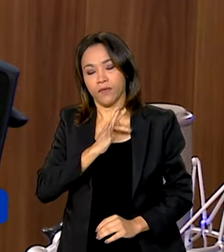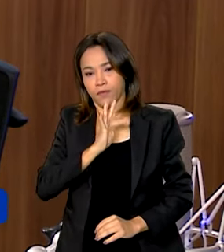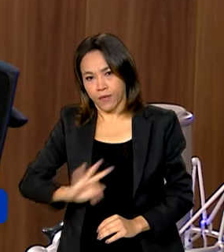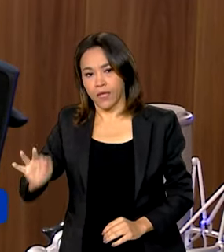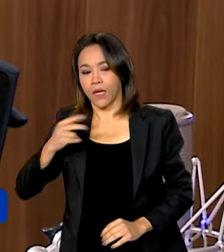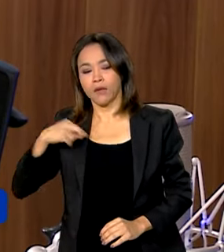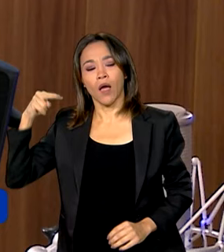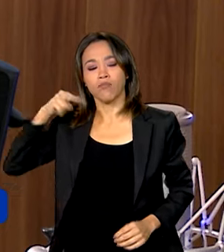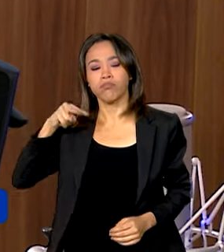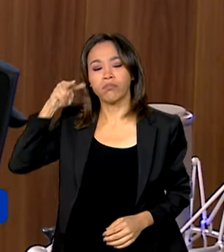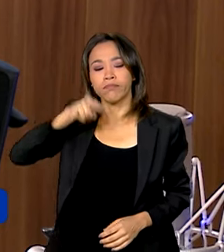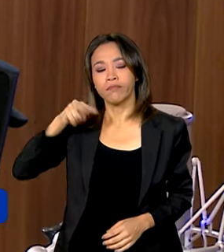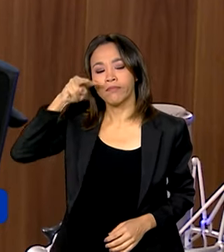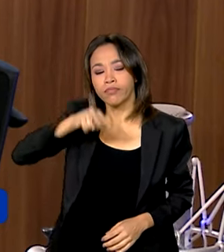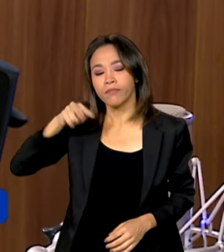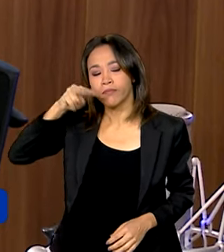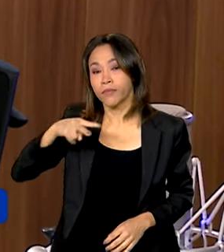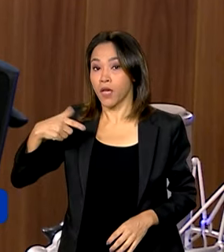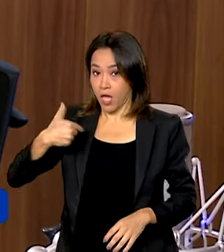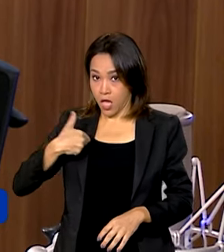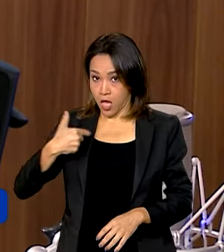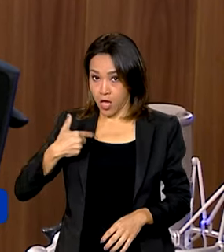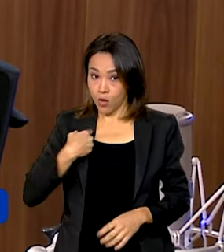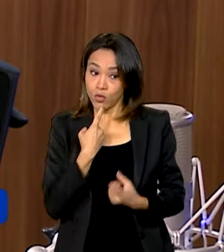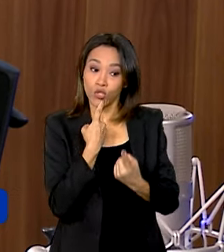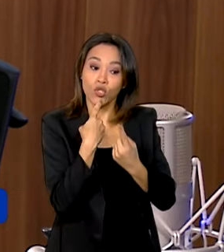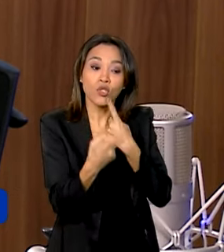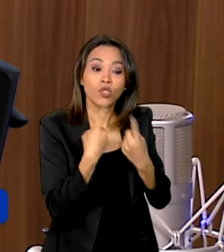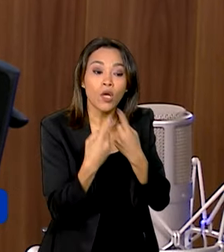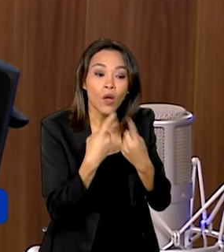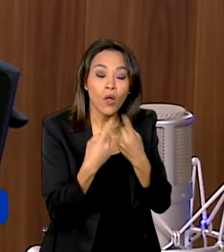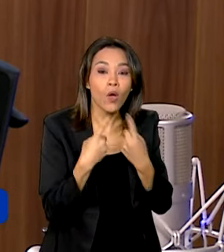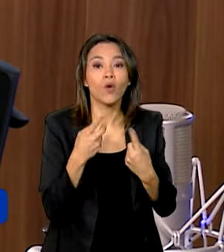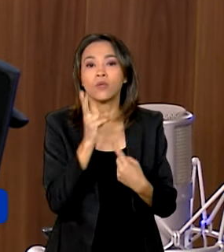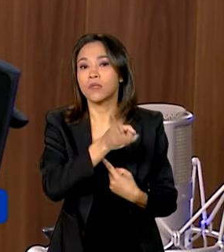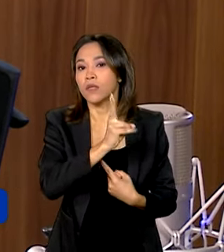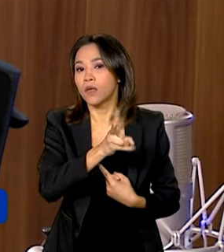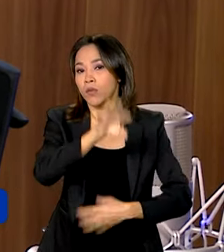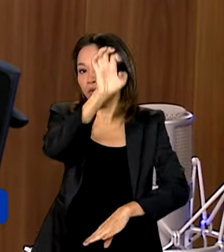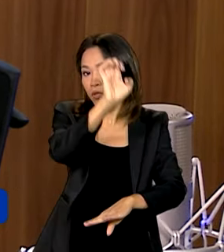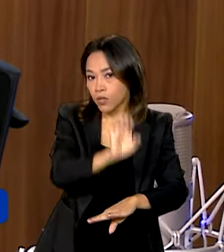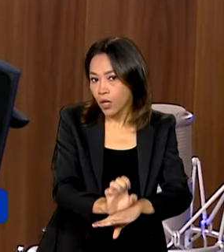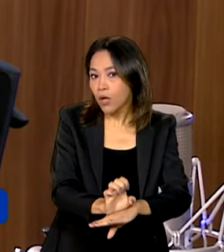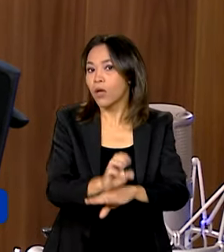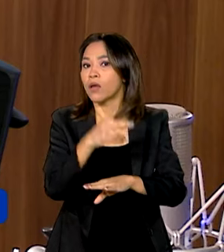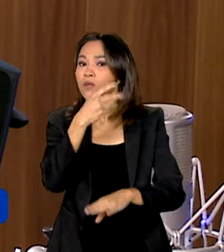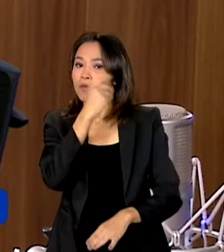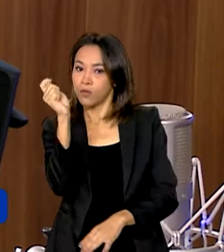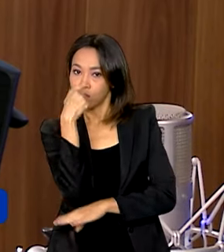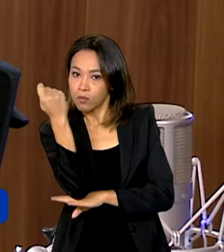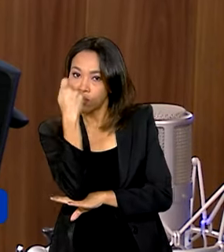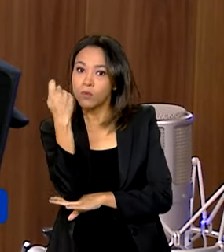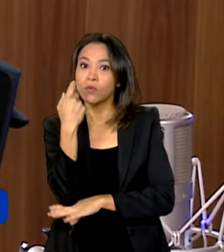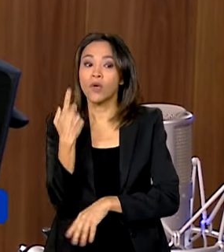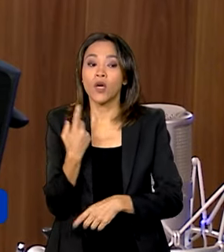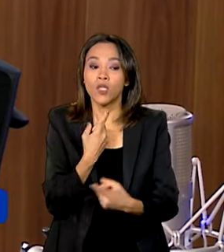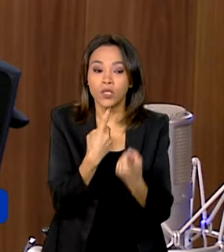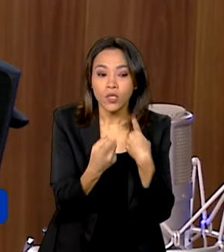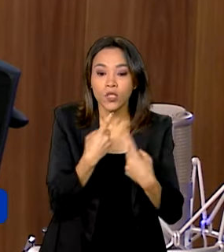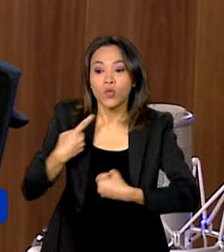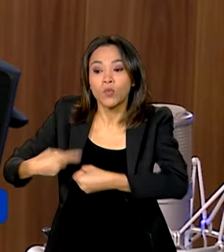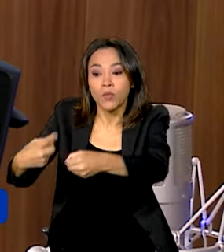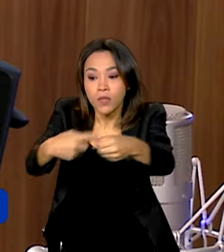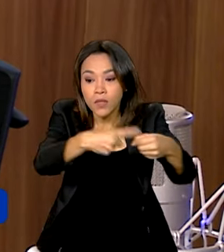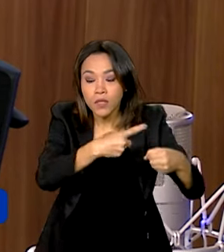eu dialogo direto com o governador Eduardo com os prefeitos o Paulo Pimenta tá mobilizado